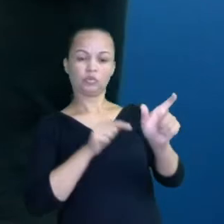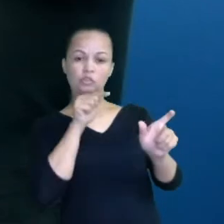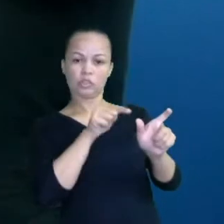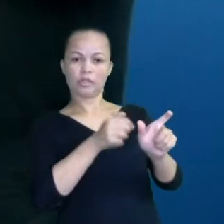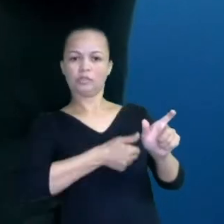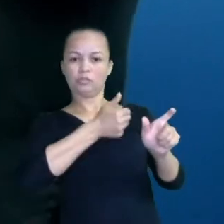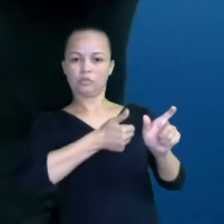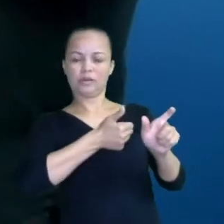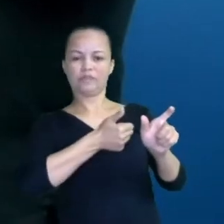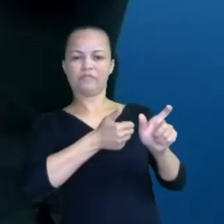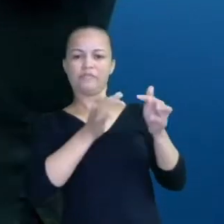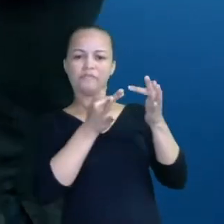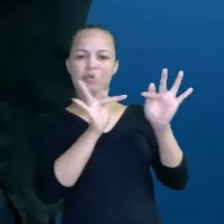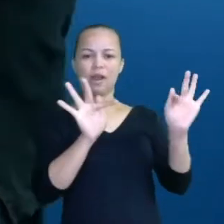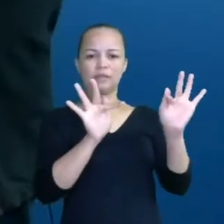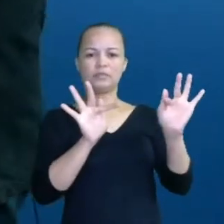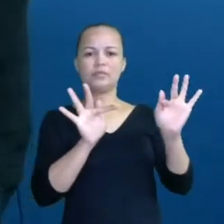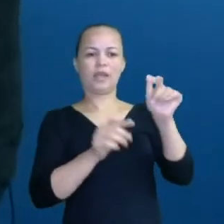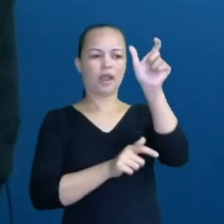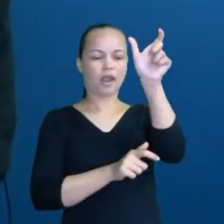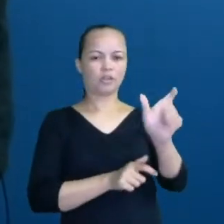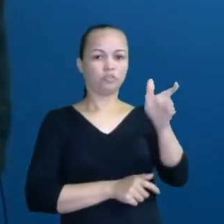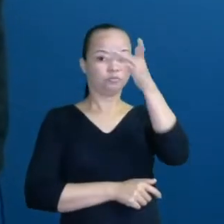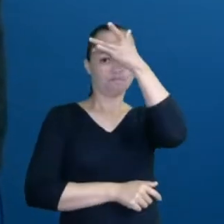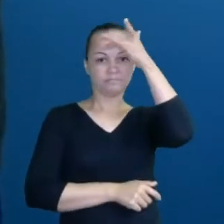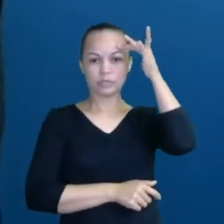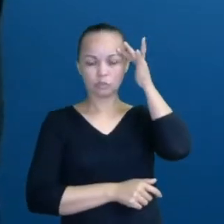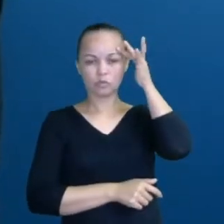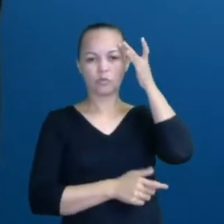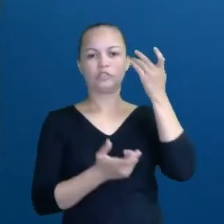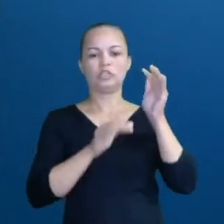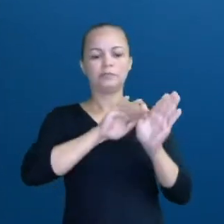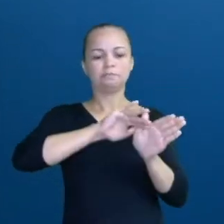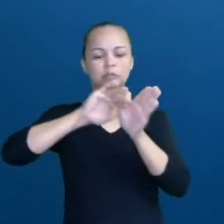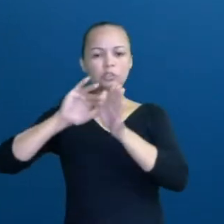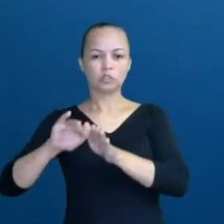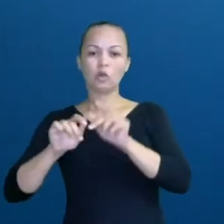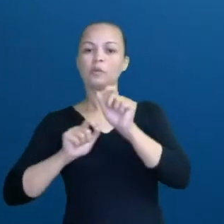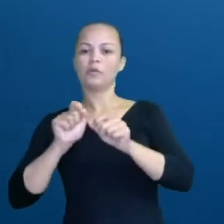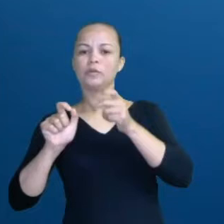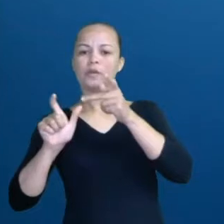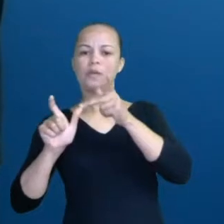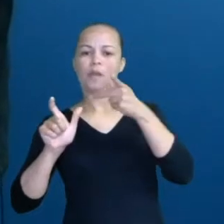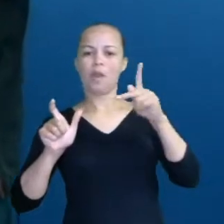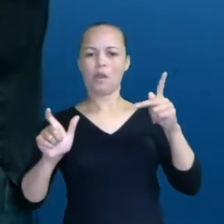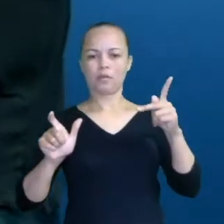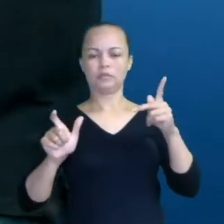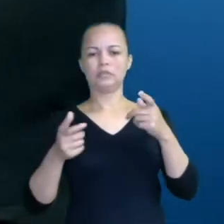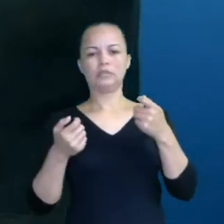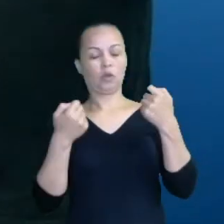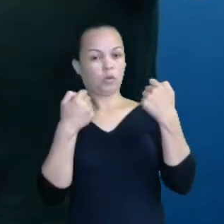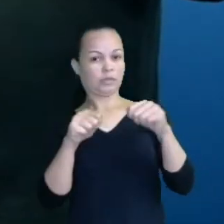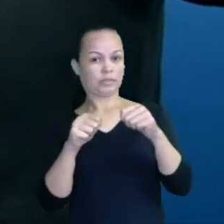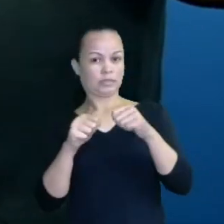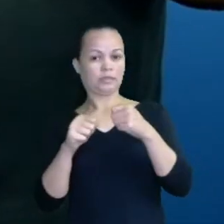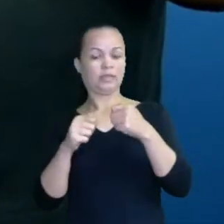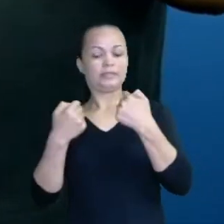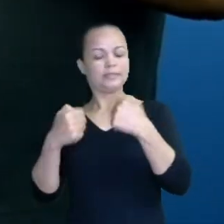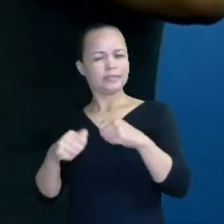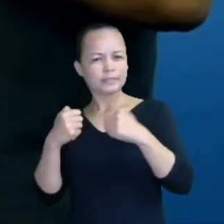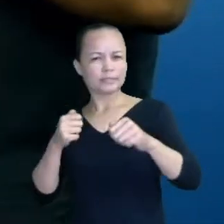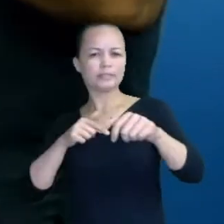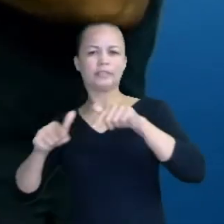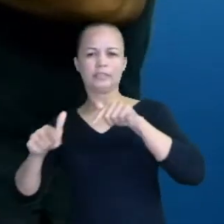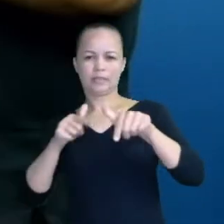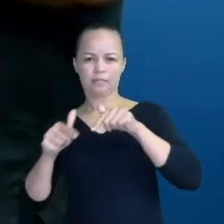é as pessoas, então o que sobra nessa frase é o predicado. Ou seja, necessitam de empregos é o